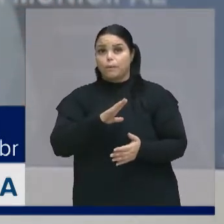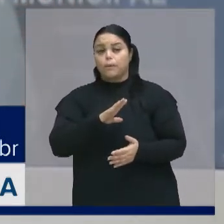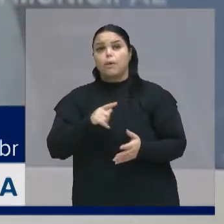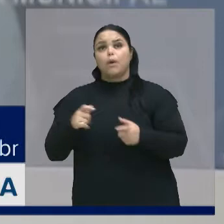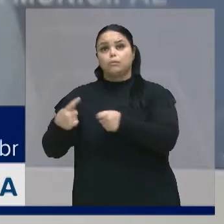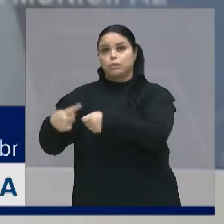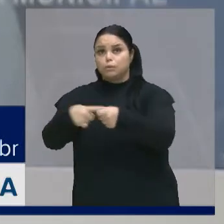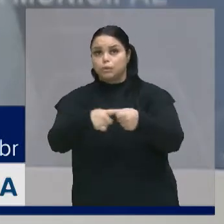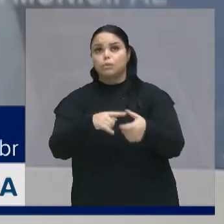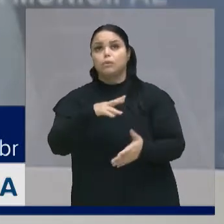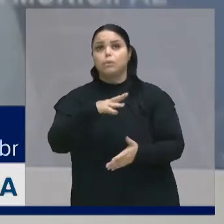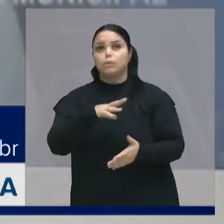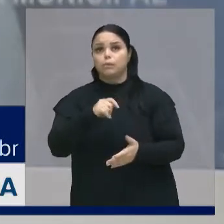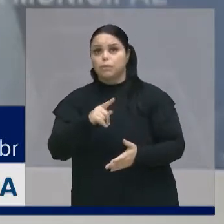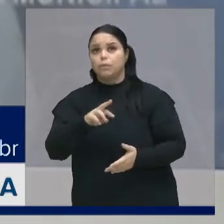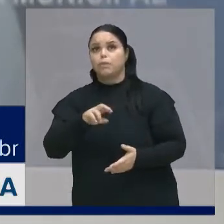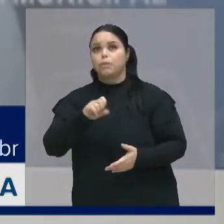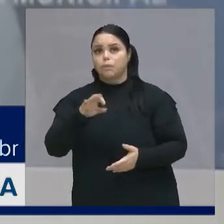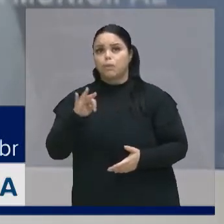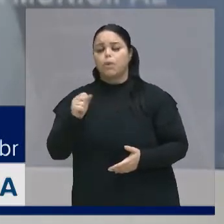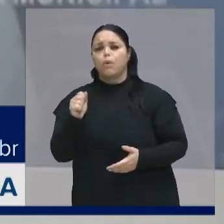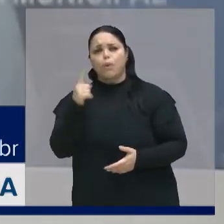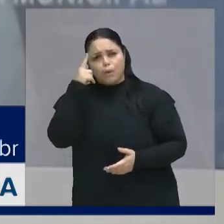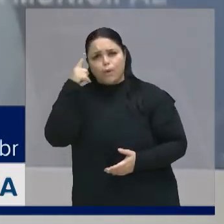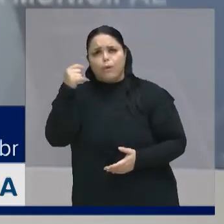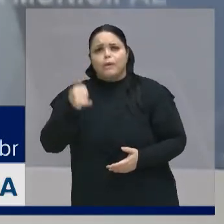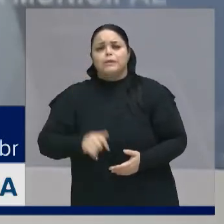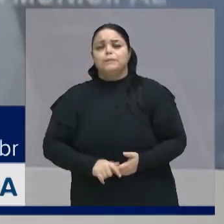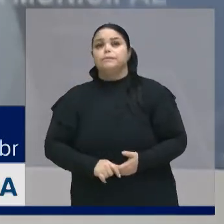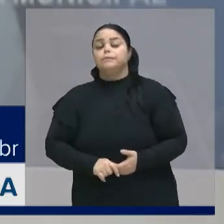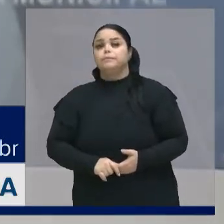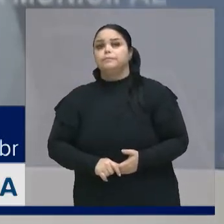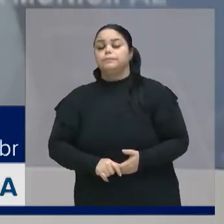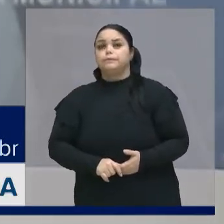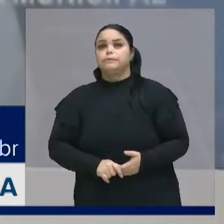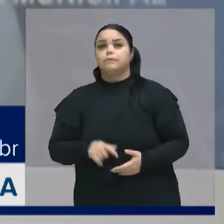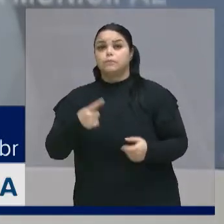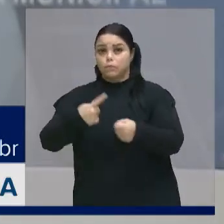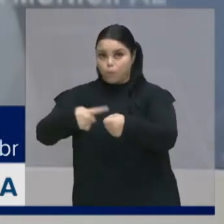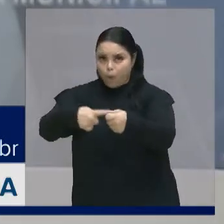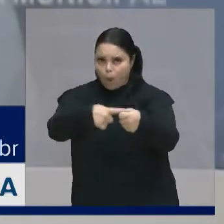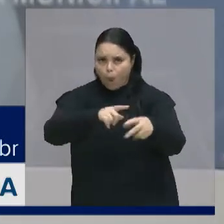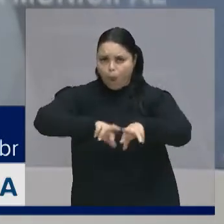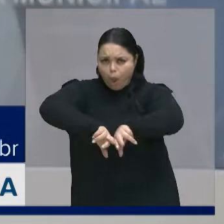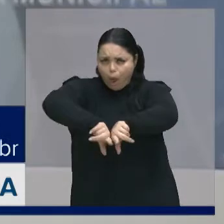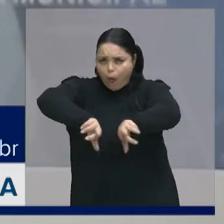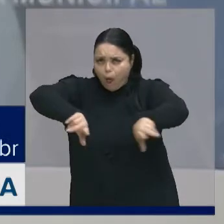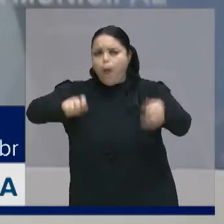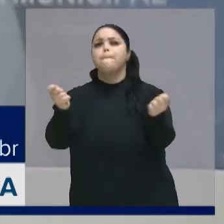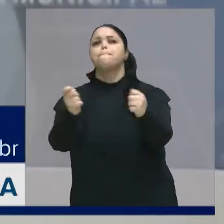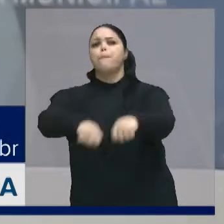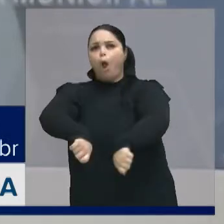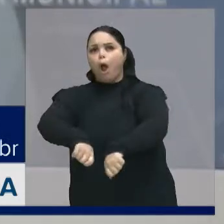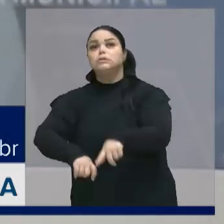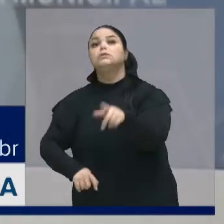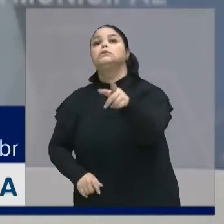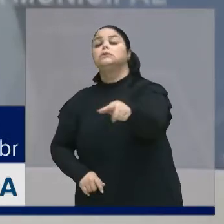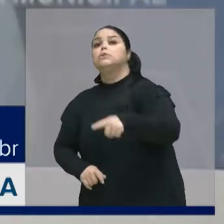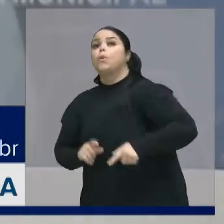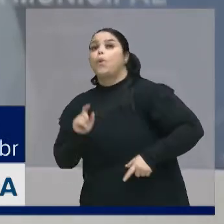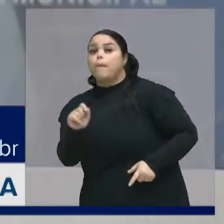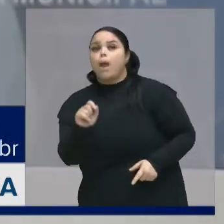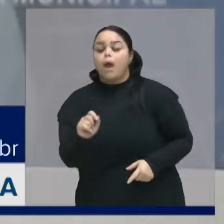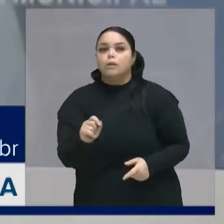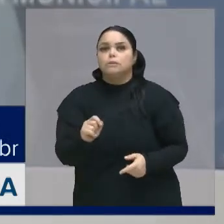cidades. E nesse protocolo de intenções, as cidades, elas poderão fazer o